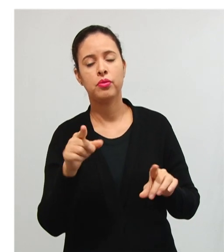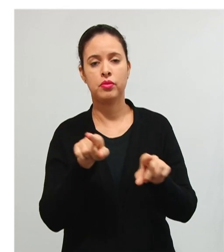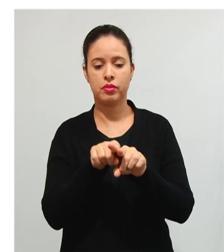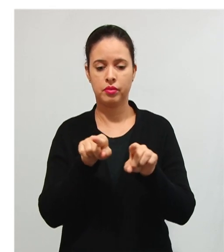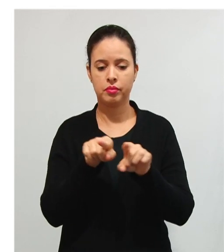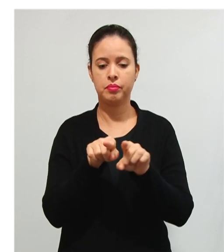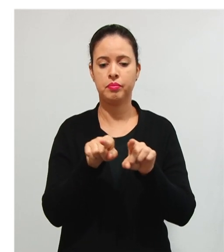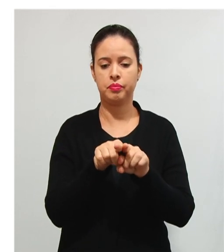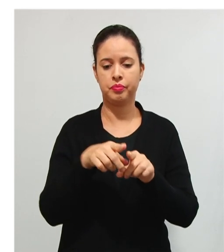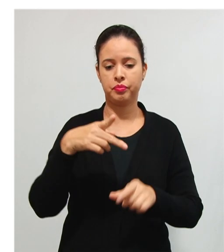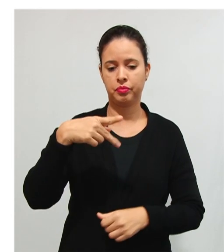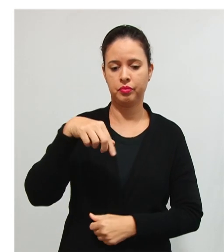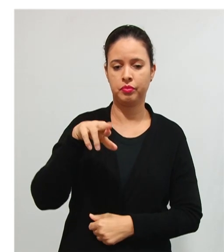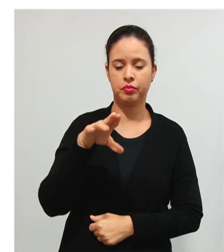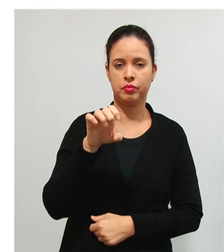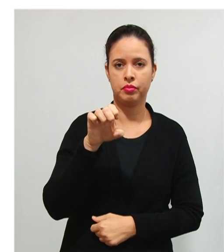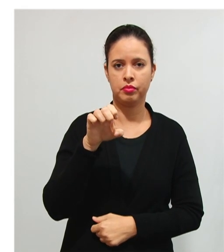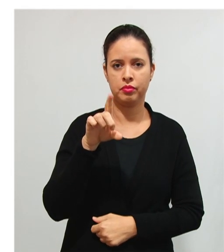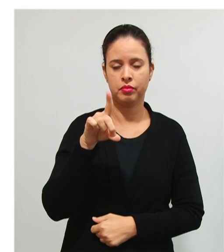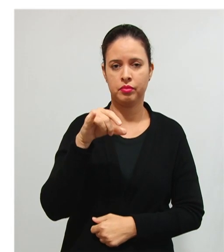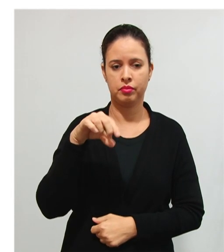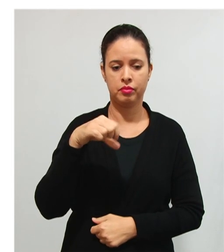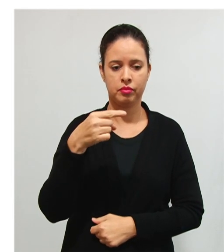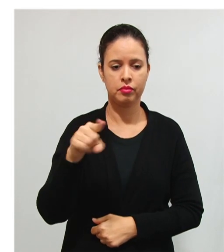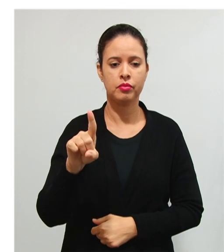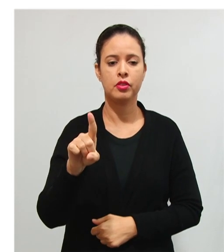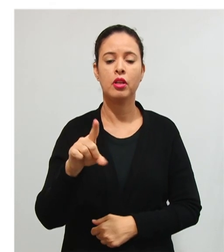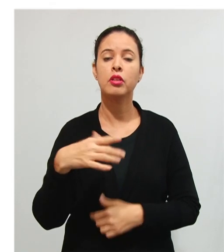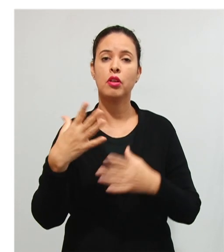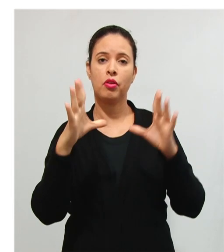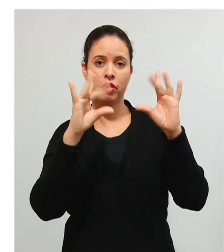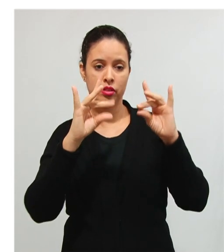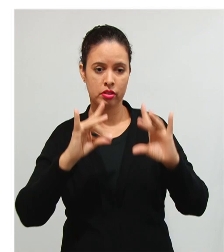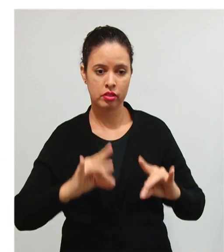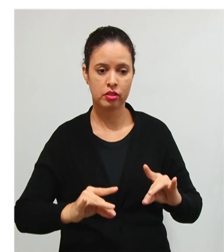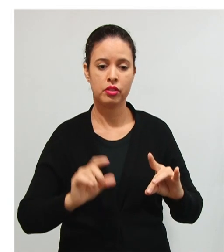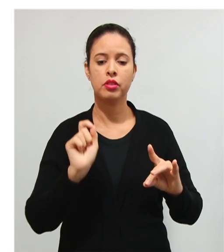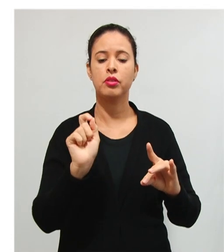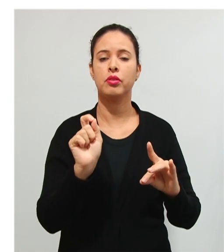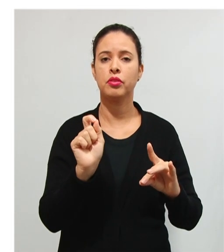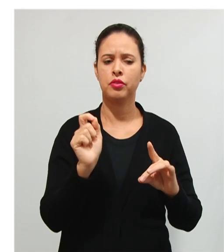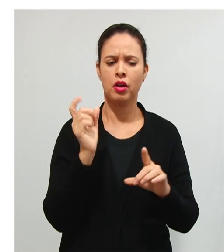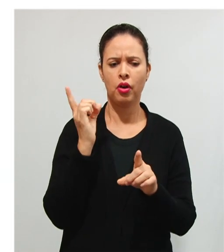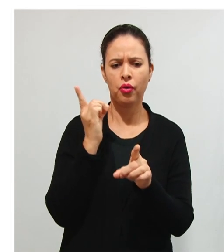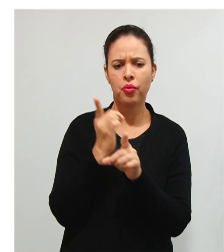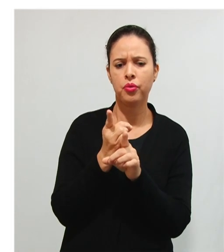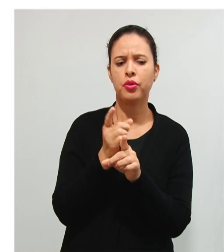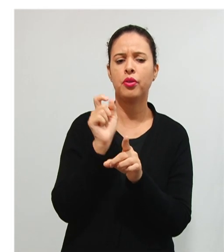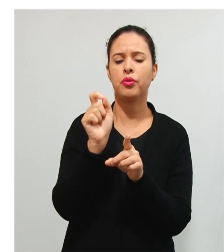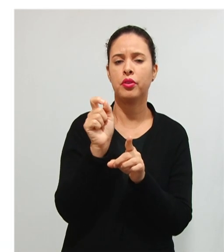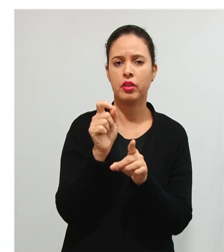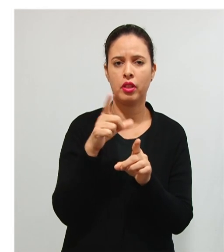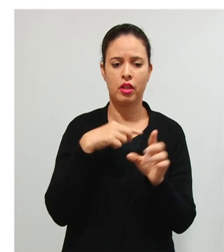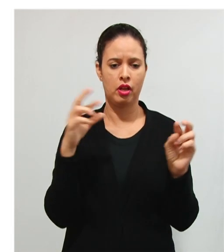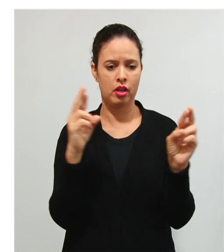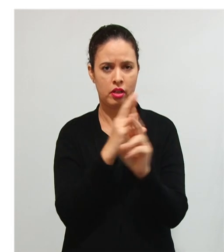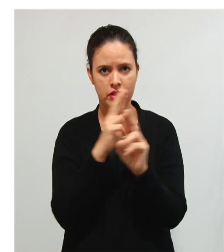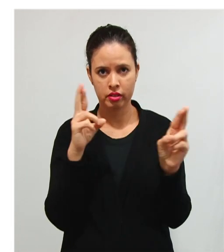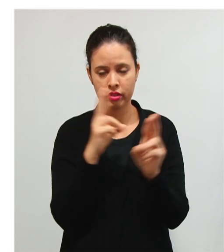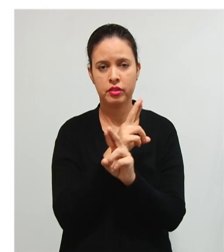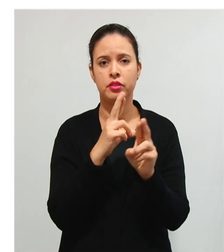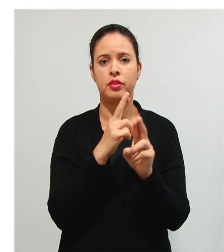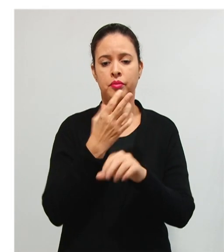predição. Por exemplo, na descritiva, você vai verificar, por exemplo, se há relação em